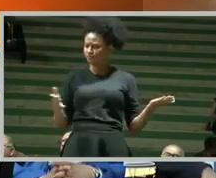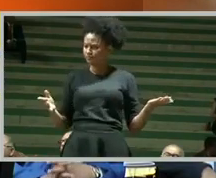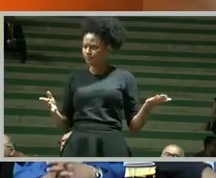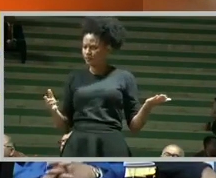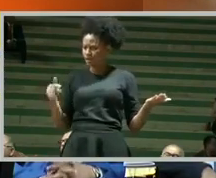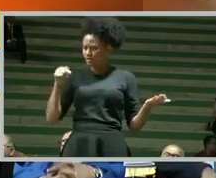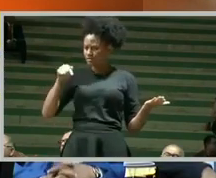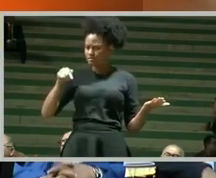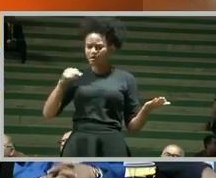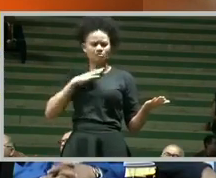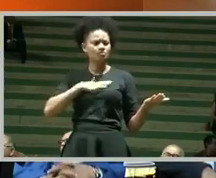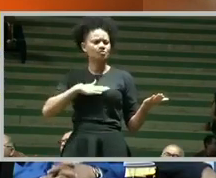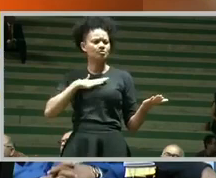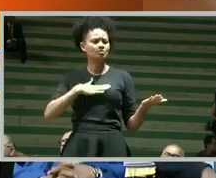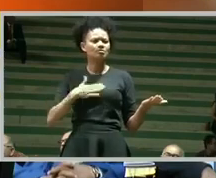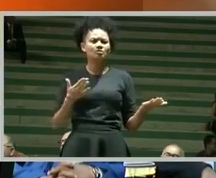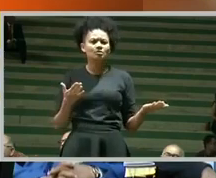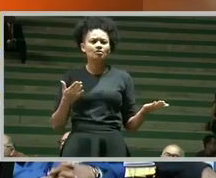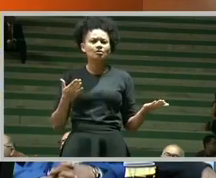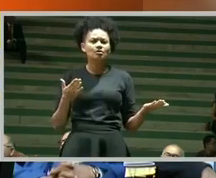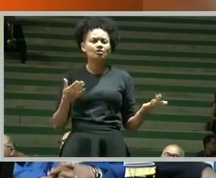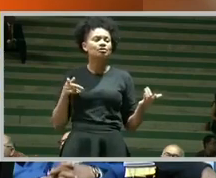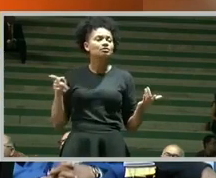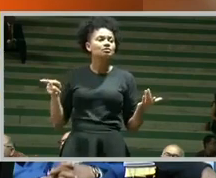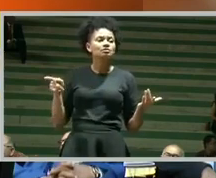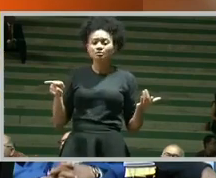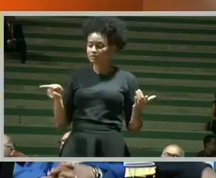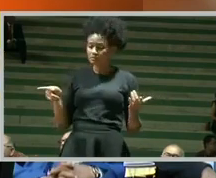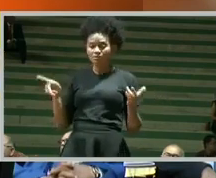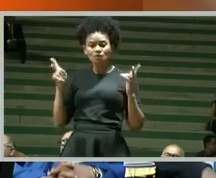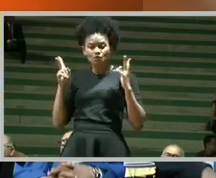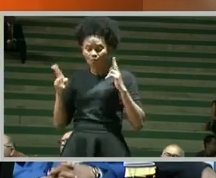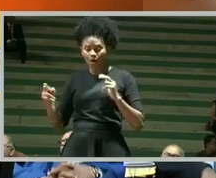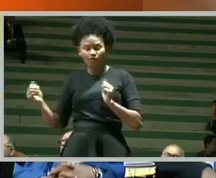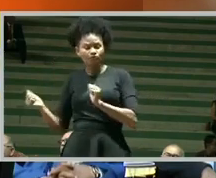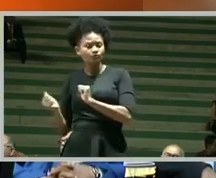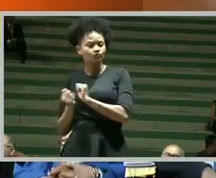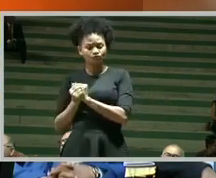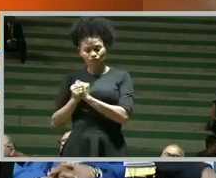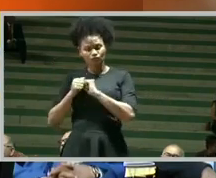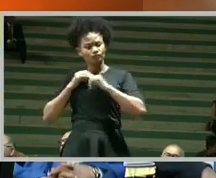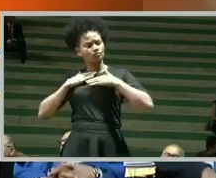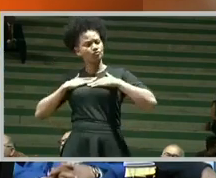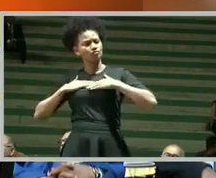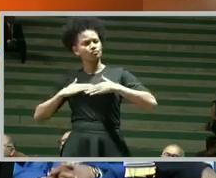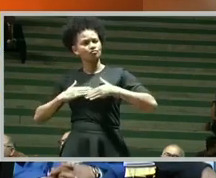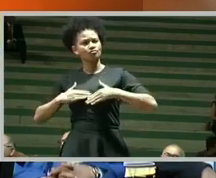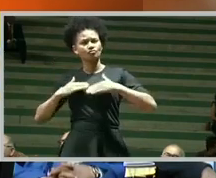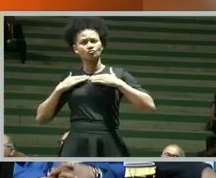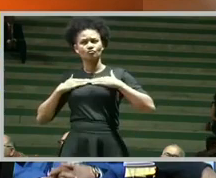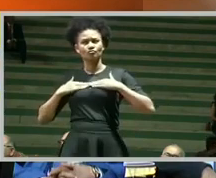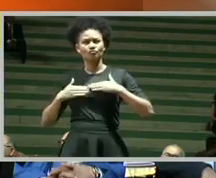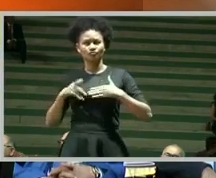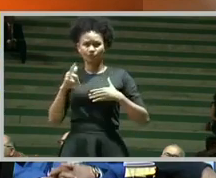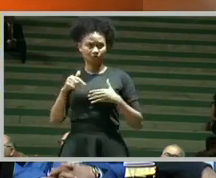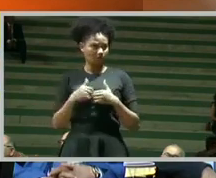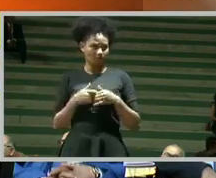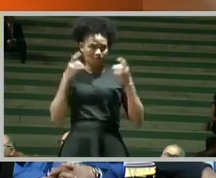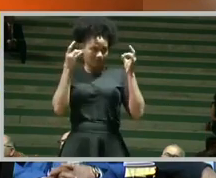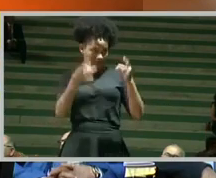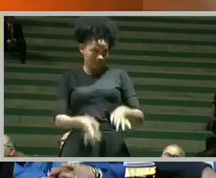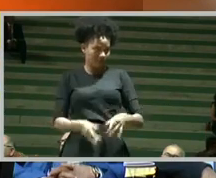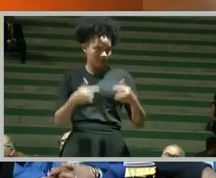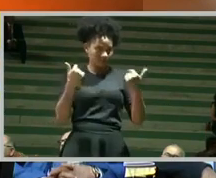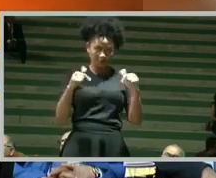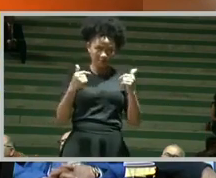no sétimo dia descansou. Deus fez o homem para descansar com Ele. Não vai entregar o emprego segunda-feira ou